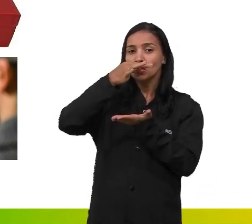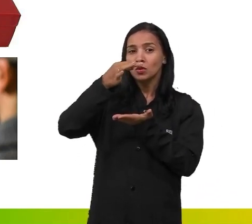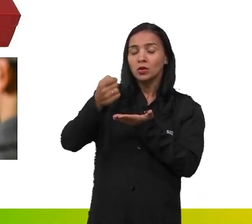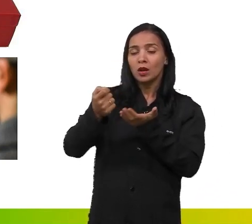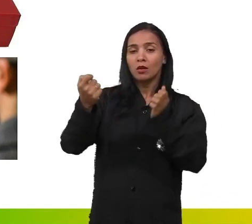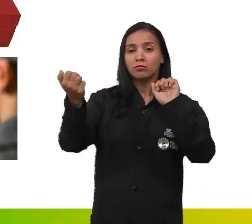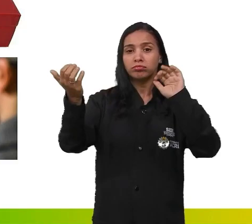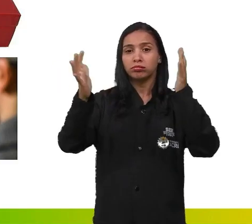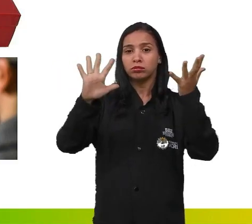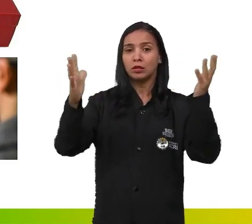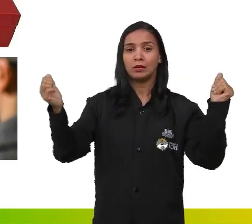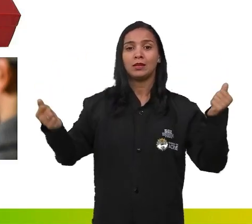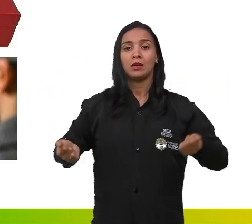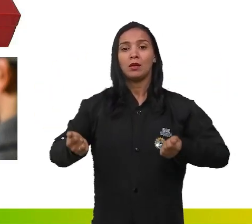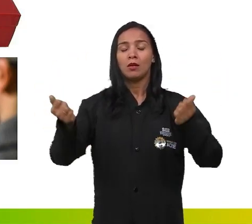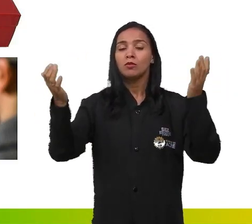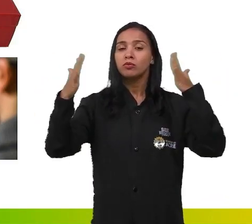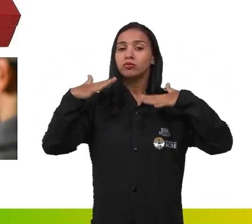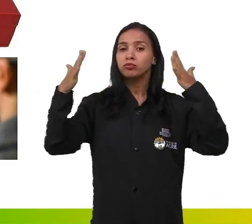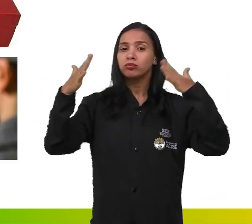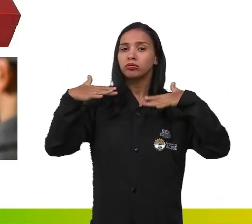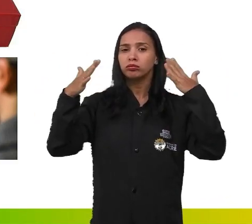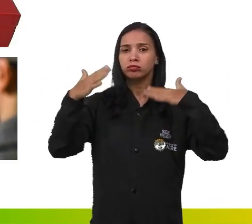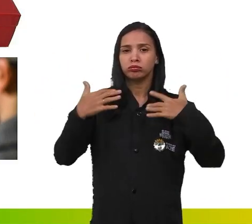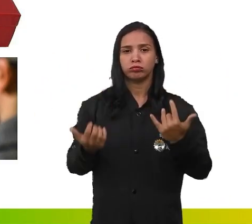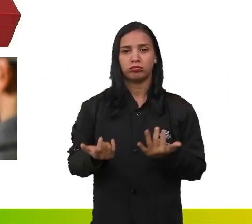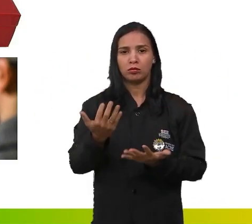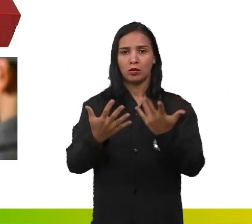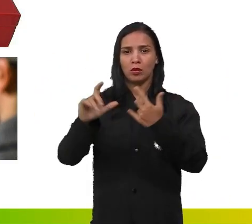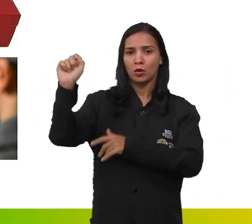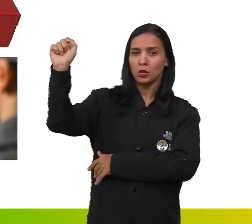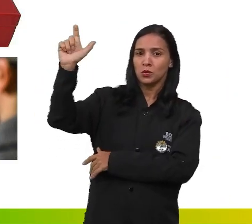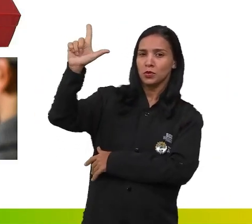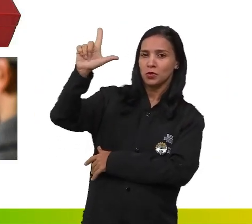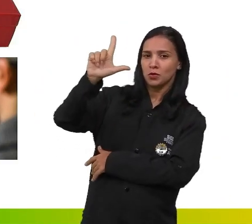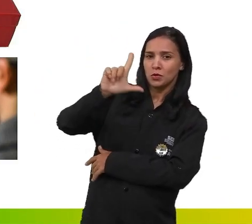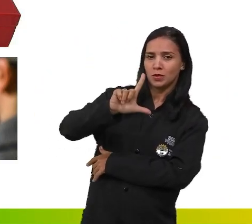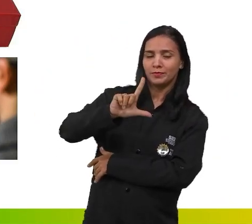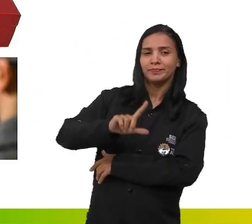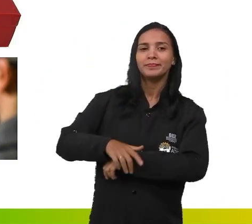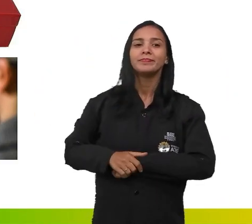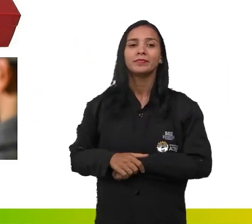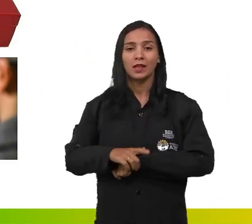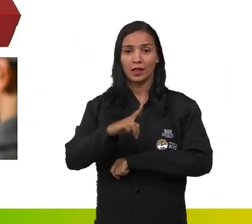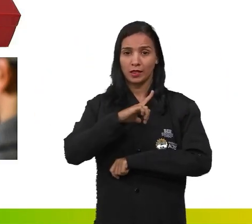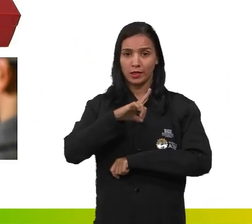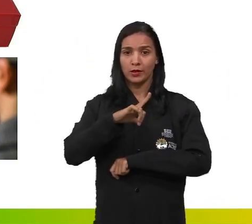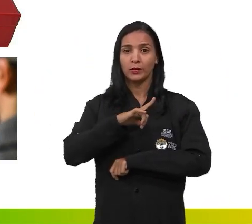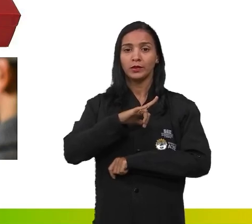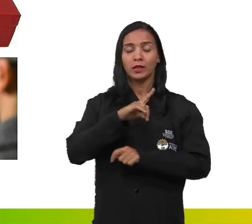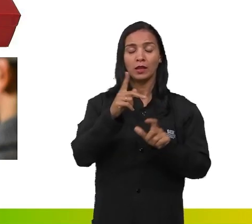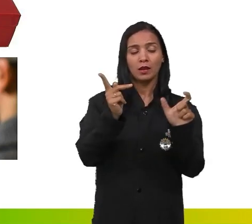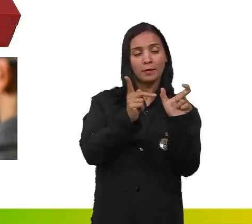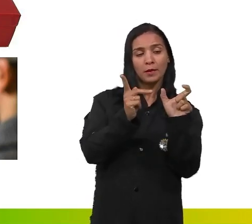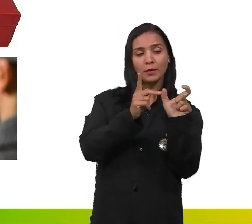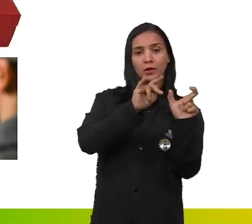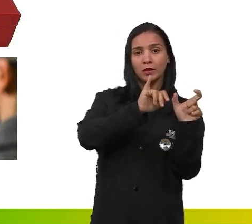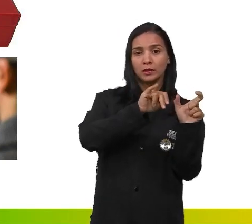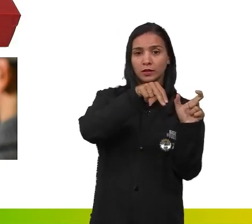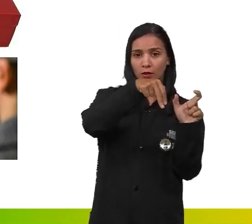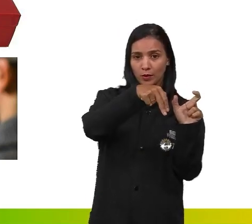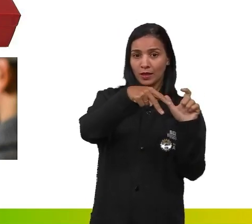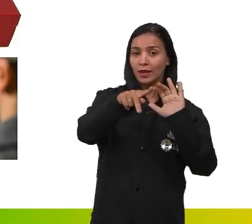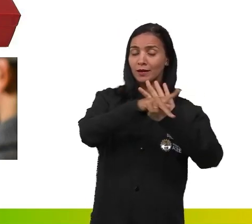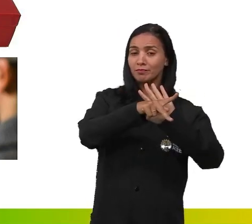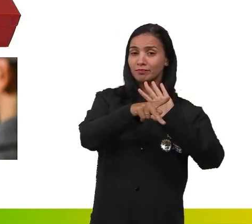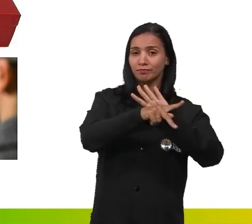uma estação do ano, que é o verão, e nesse caso a preposição in, ela é específica